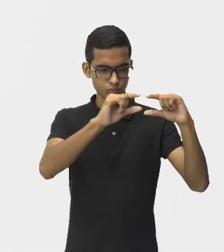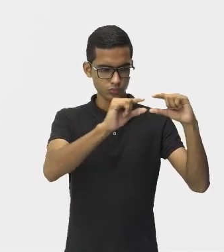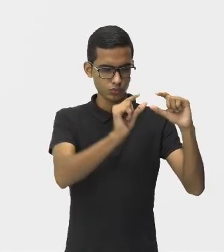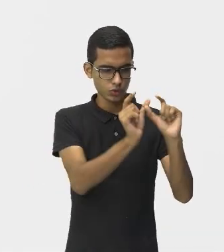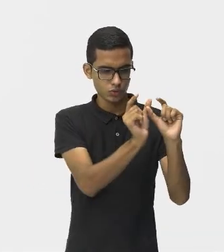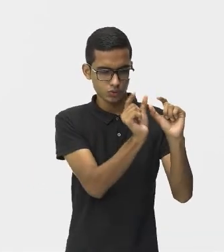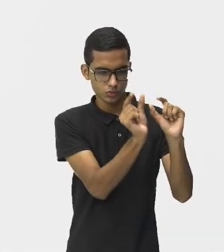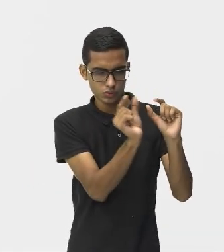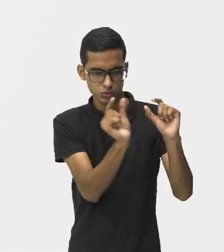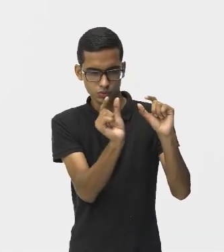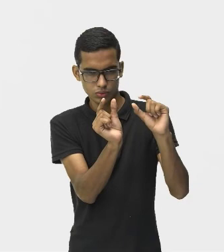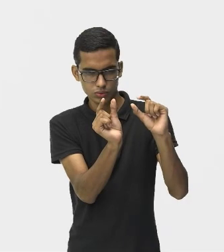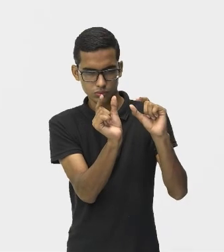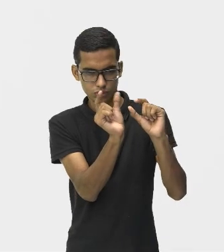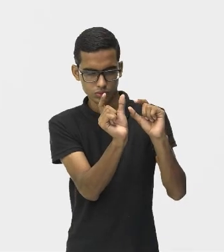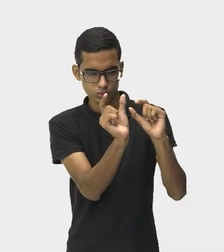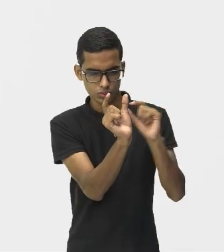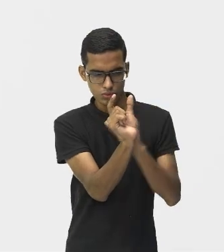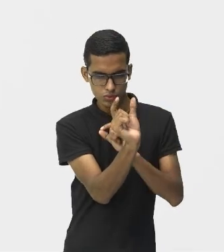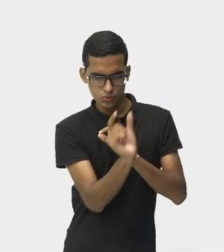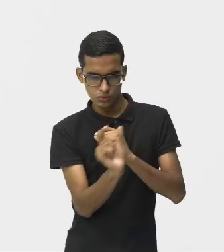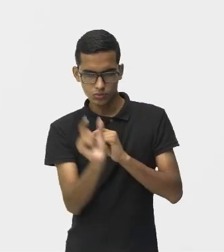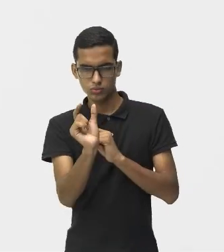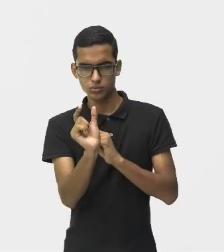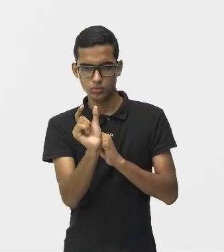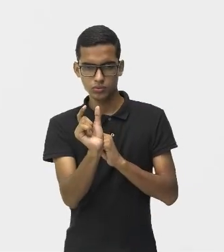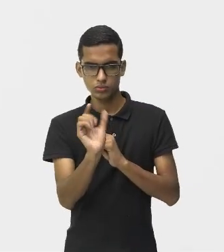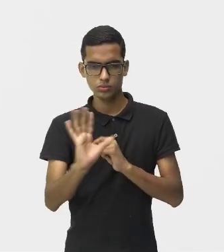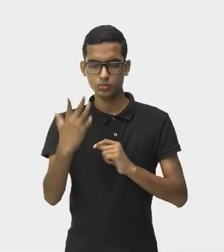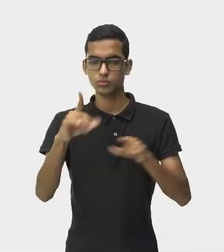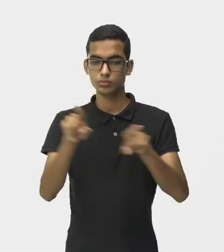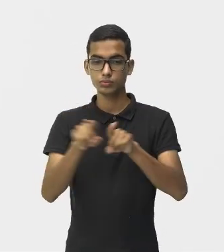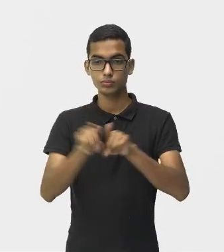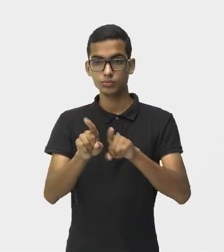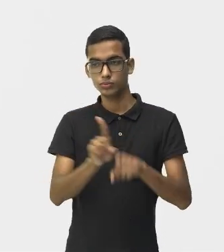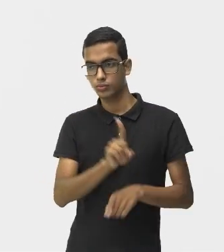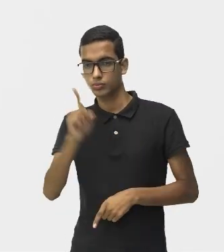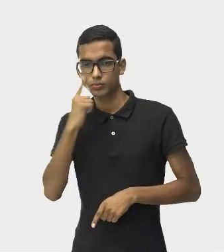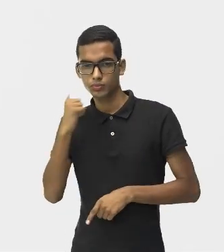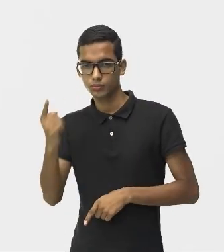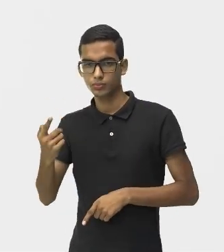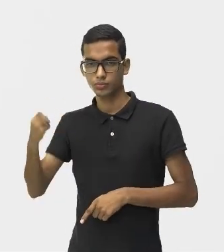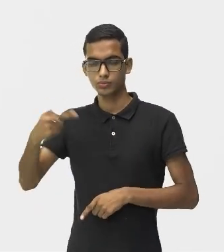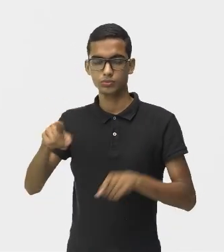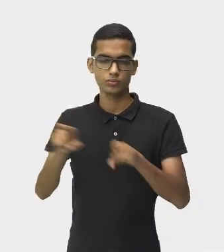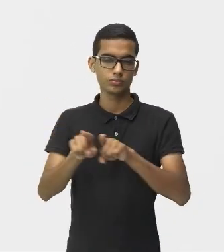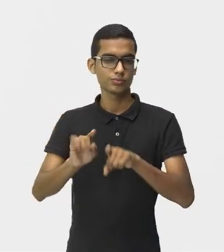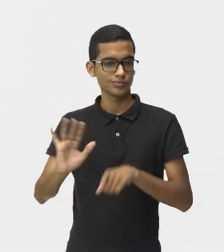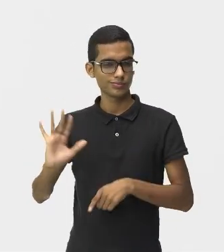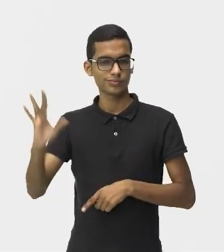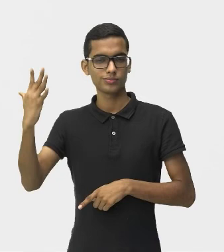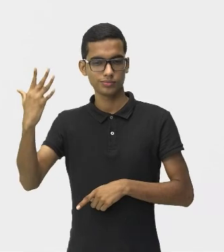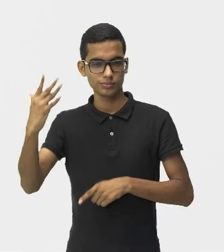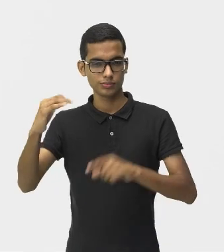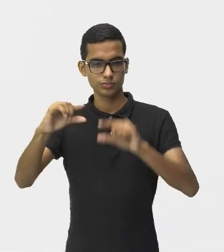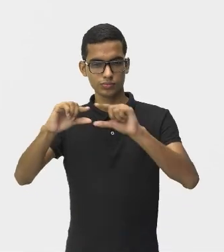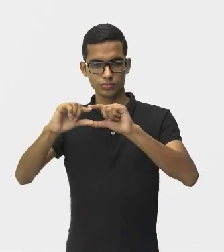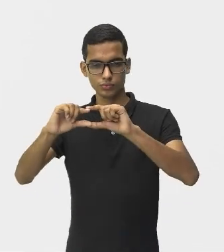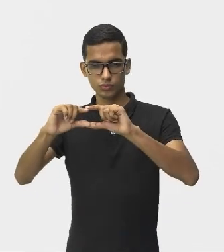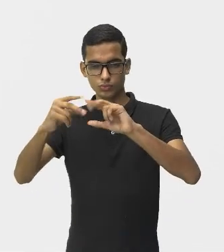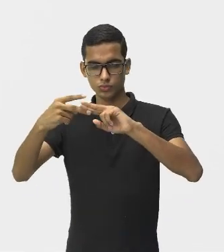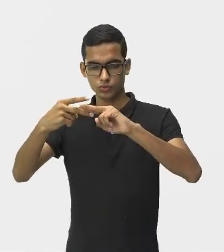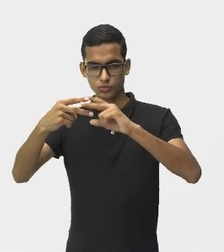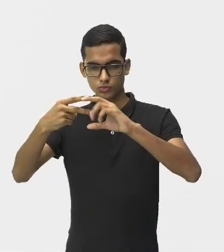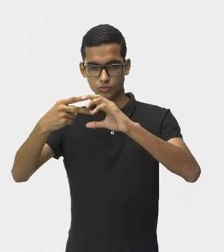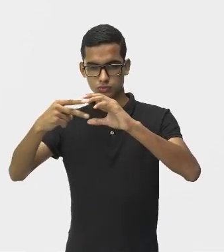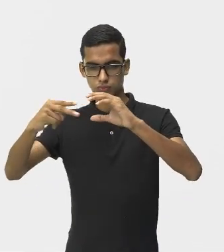cromossomo também apresenta aqui uma quebra entre os genes 5 e 6. Tá? Então, o que a gente